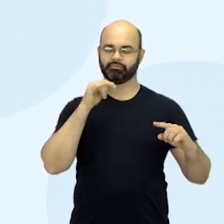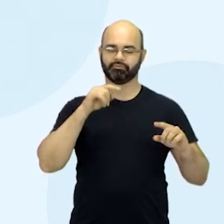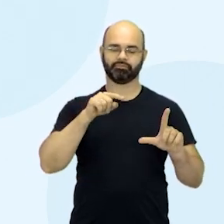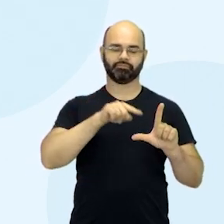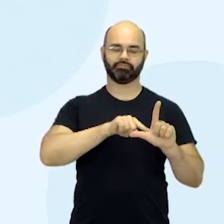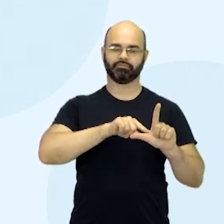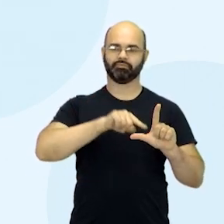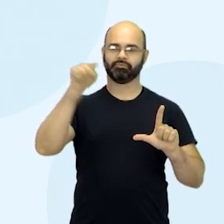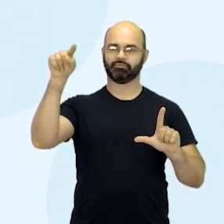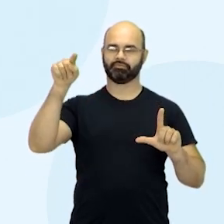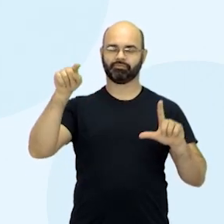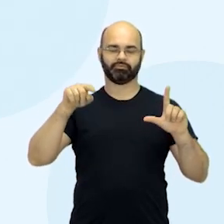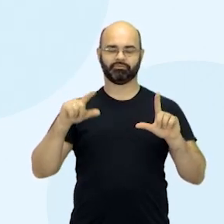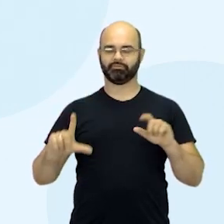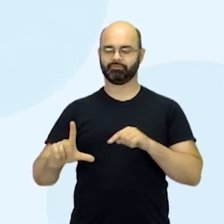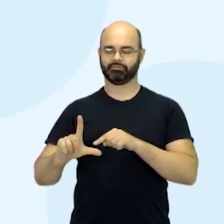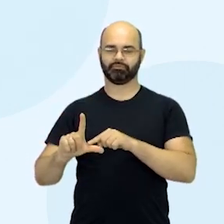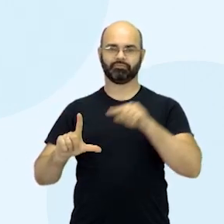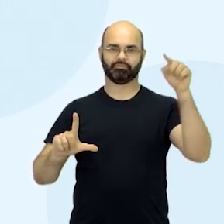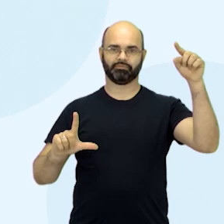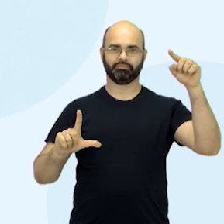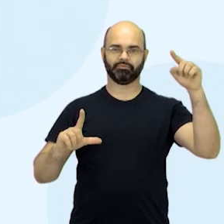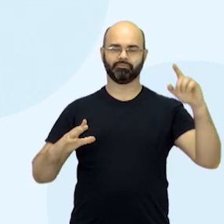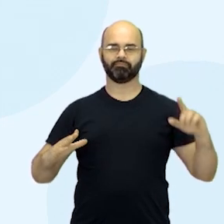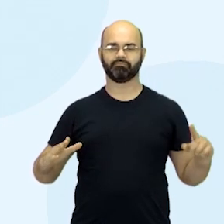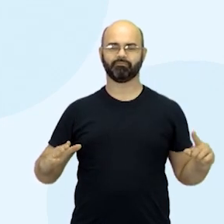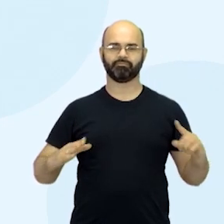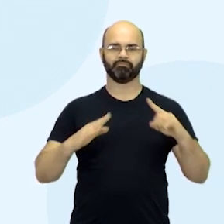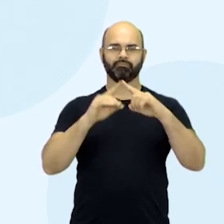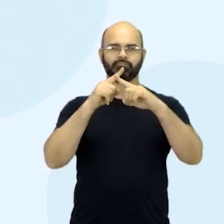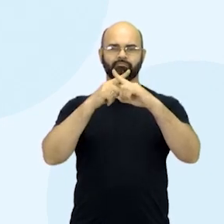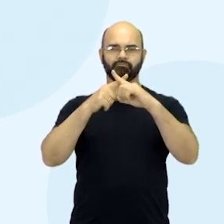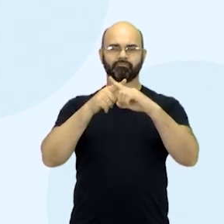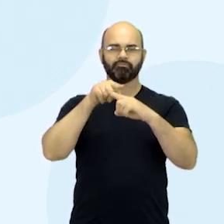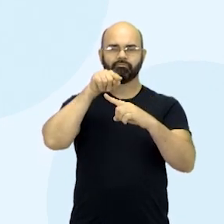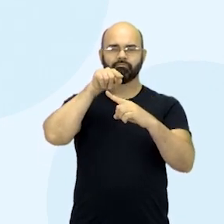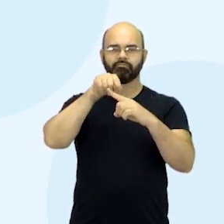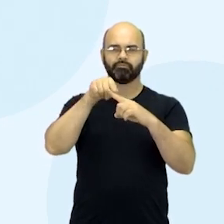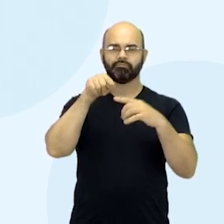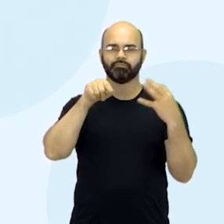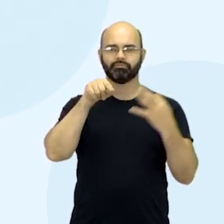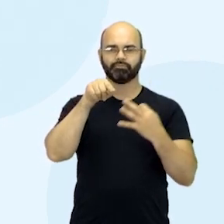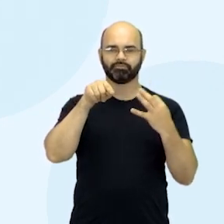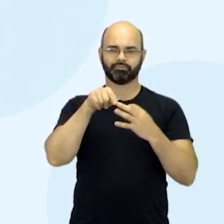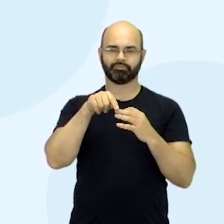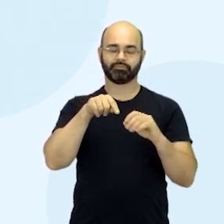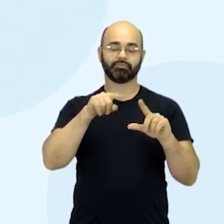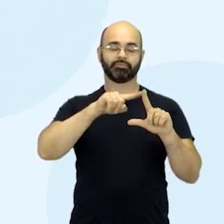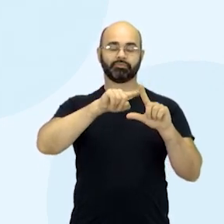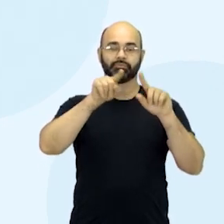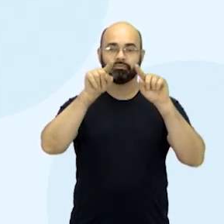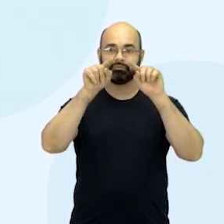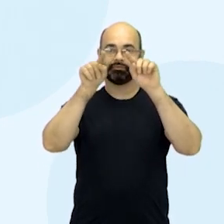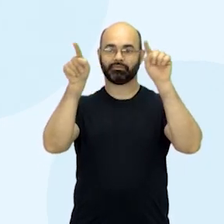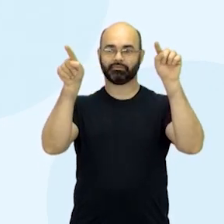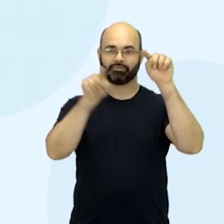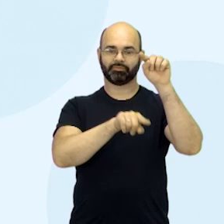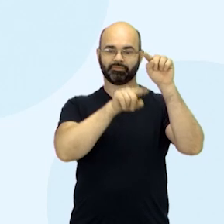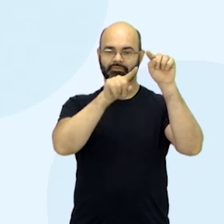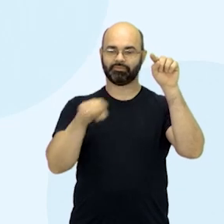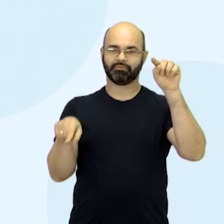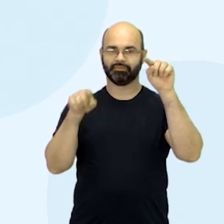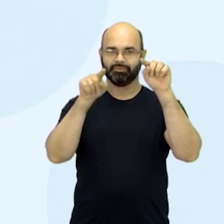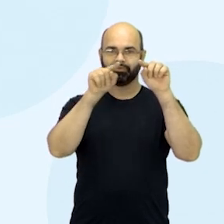diagonal cruza com a outra, uma divide a outra no meio, né? Olha que legal. E que formam entre si ângulos retos também. Nossa, quanta